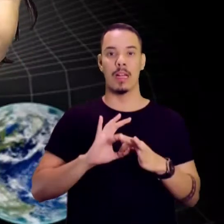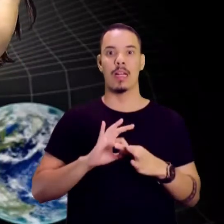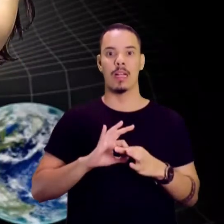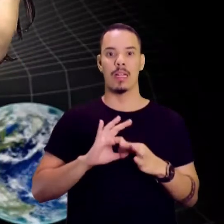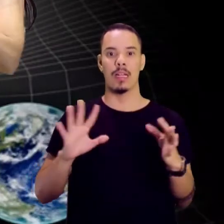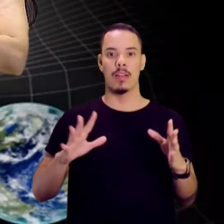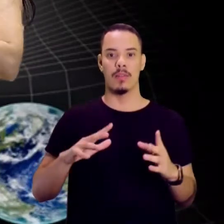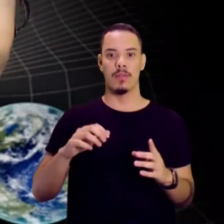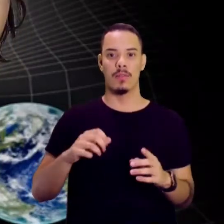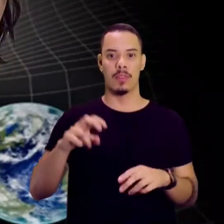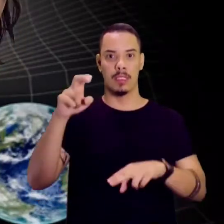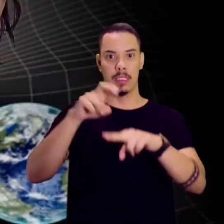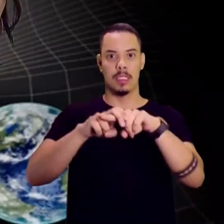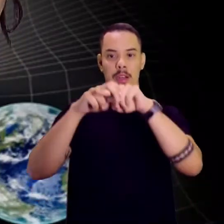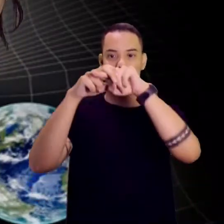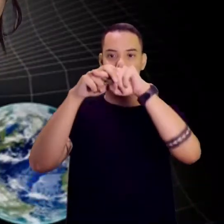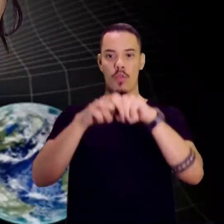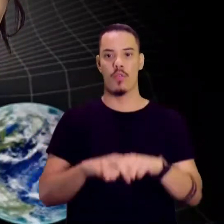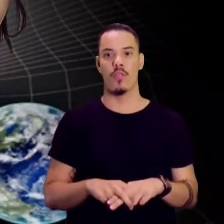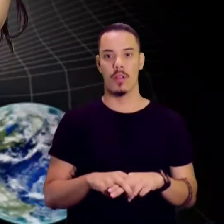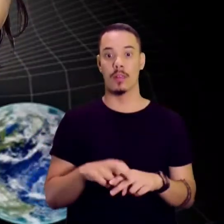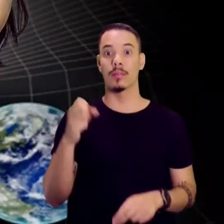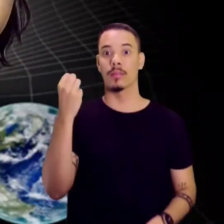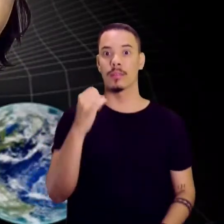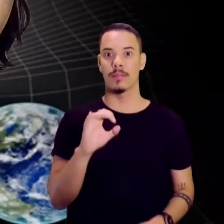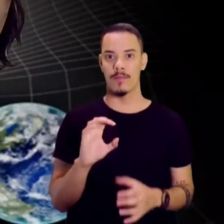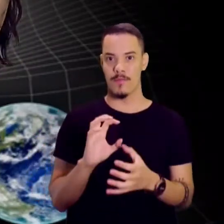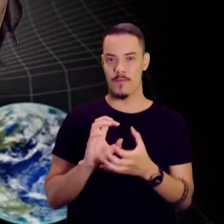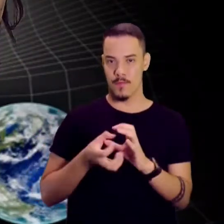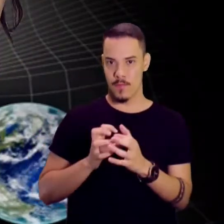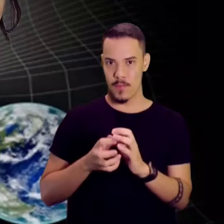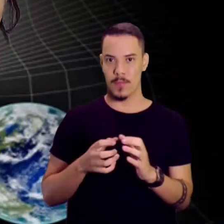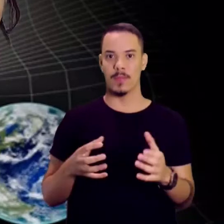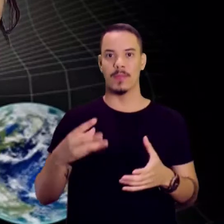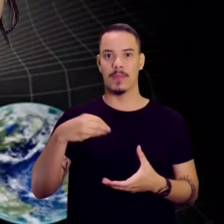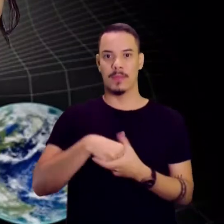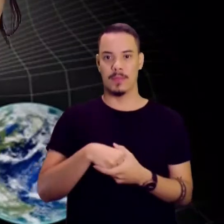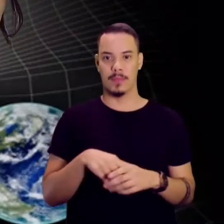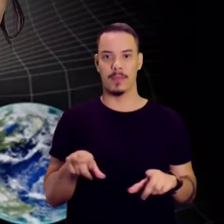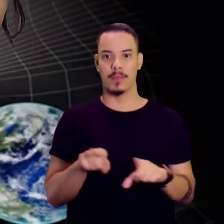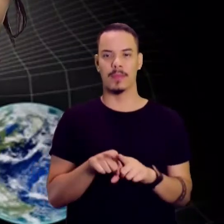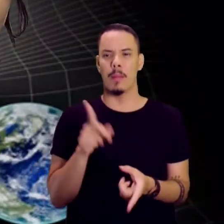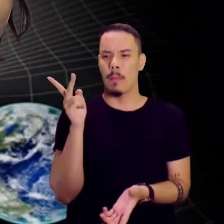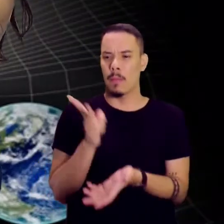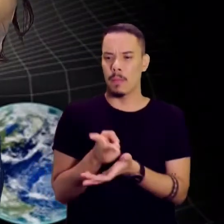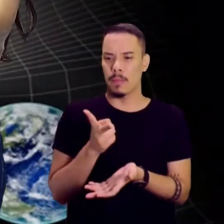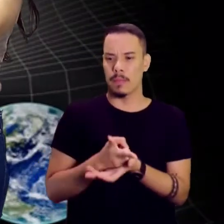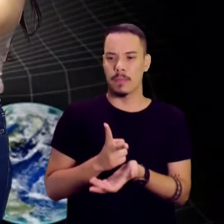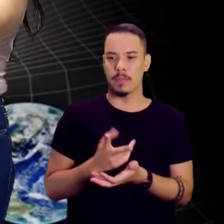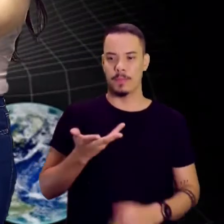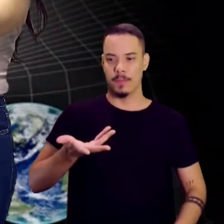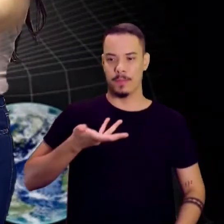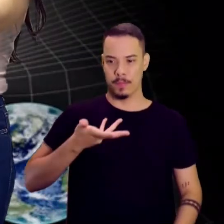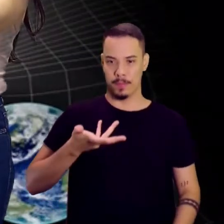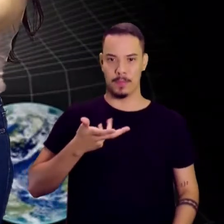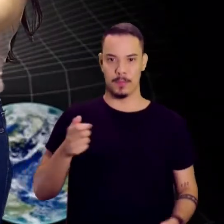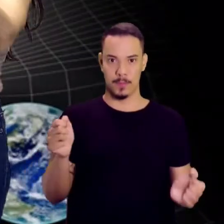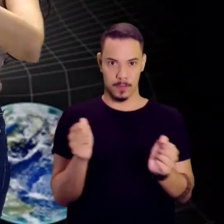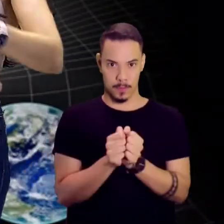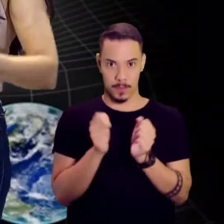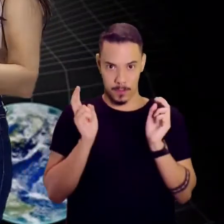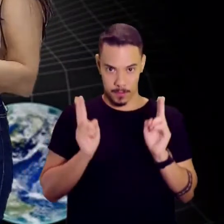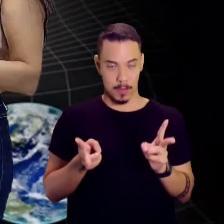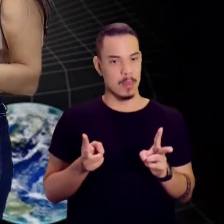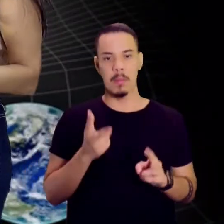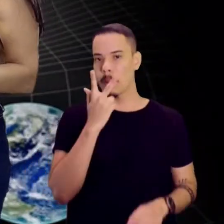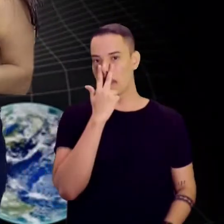sentado aqui, em algum momento você joga uma bolinha de tênis na sua frente e a bolinha ela fica com a mesma velocidade ali, né? que você parece que